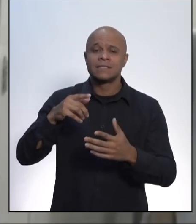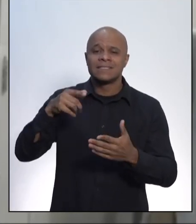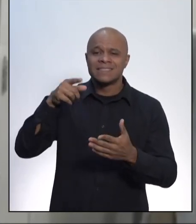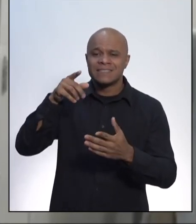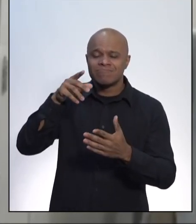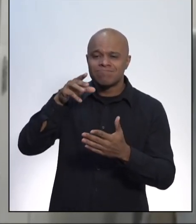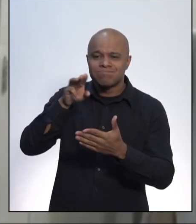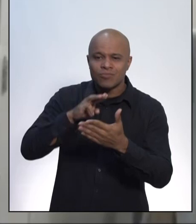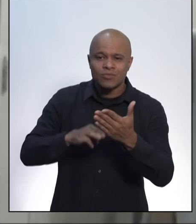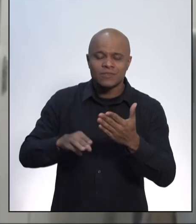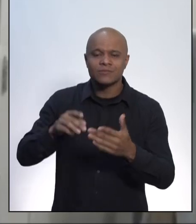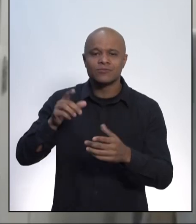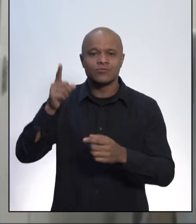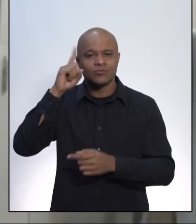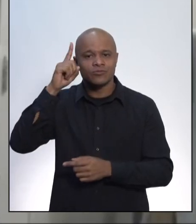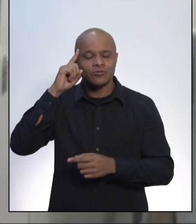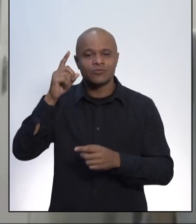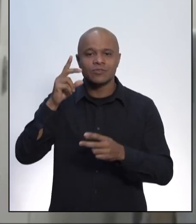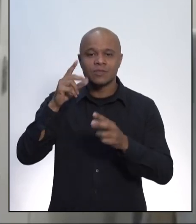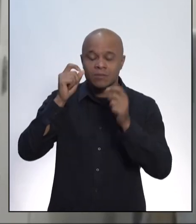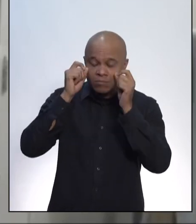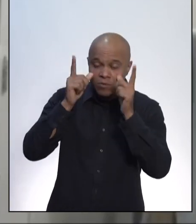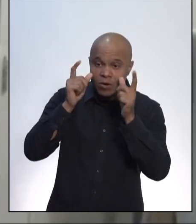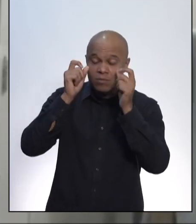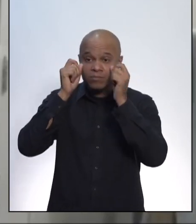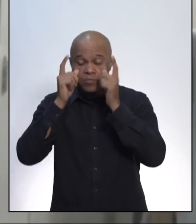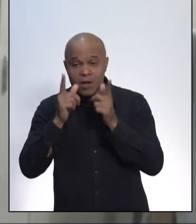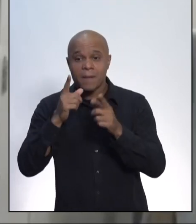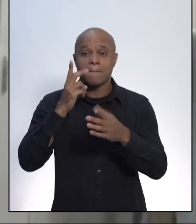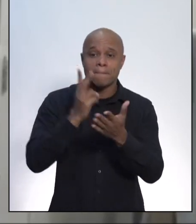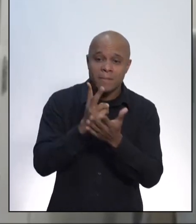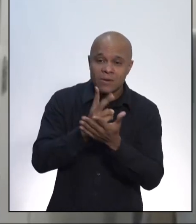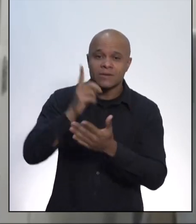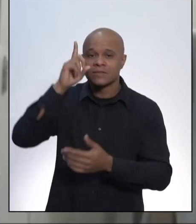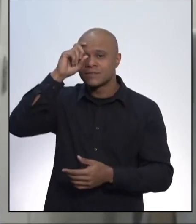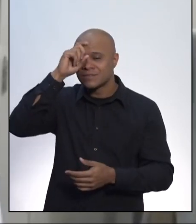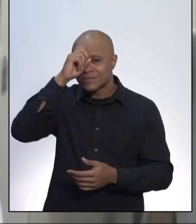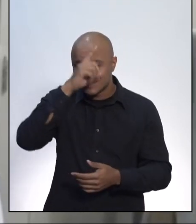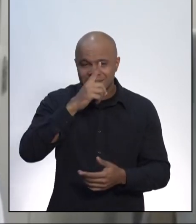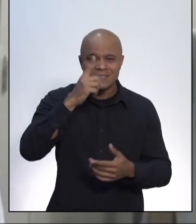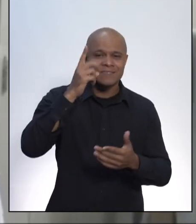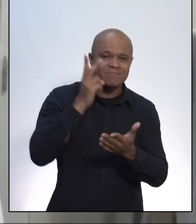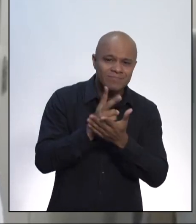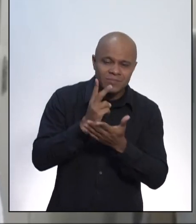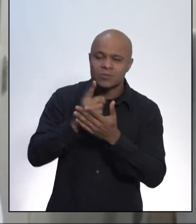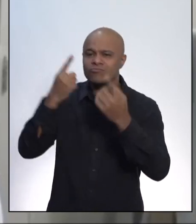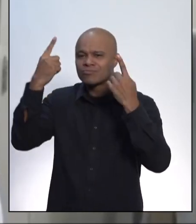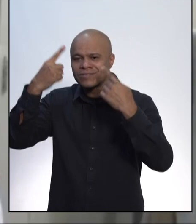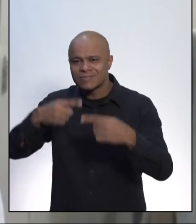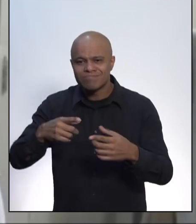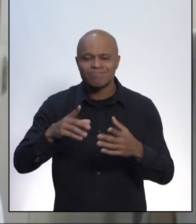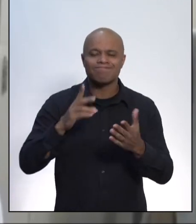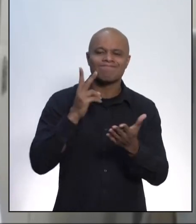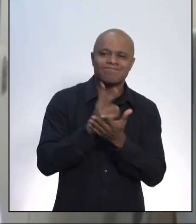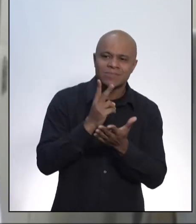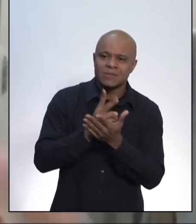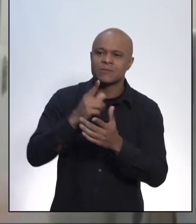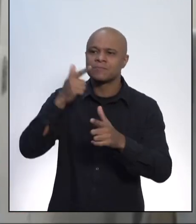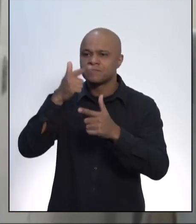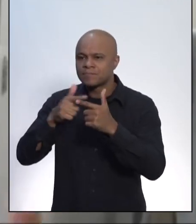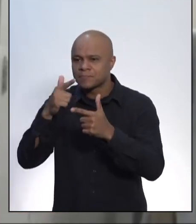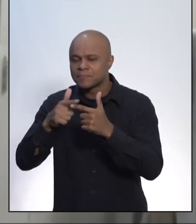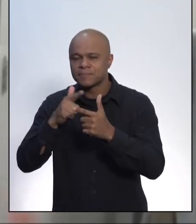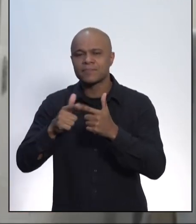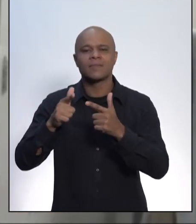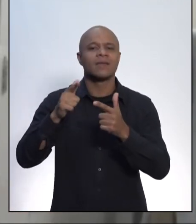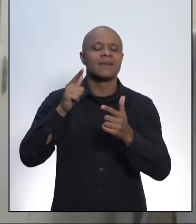gente acorda todos os dias para trabalhar, mesmo com tantas dificuldades, tantos desafios, né? Tantos problemas que a